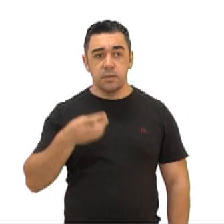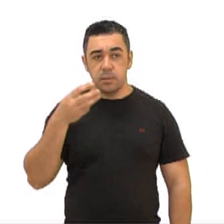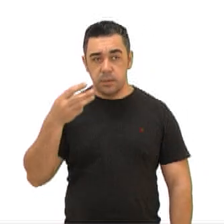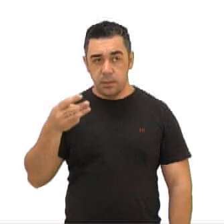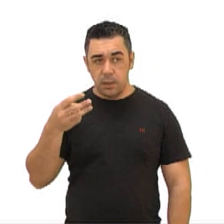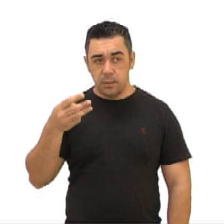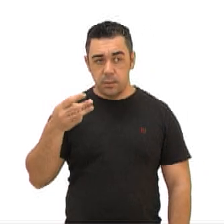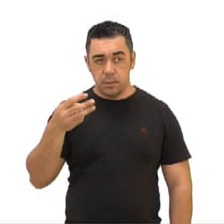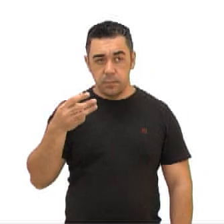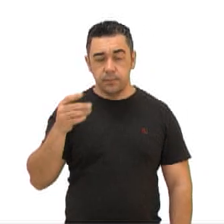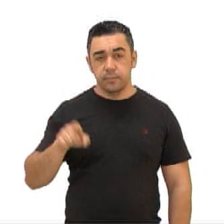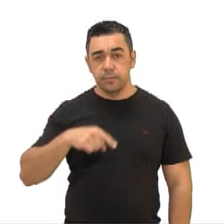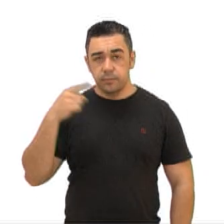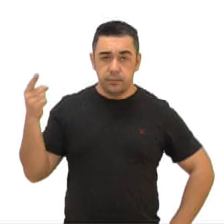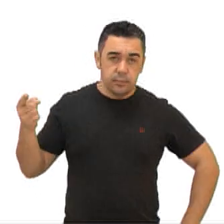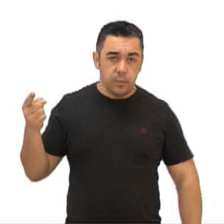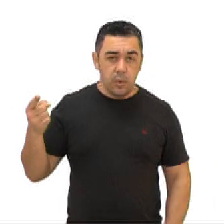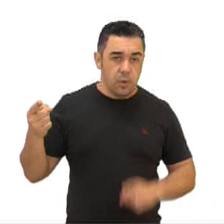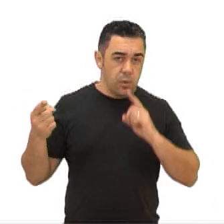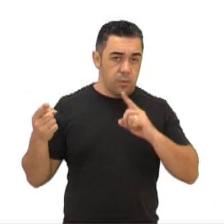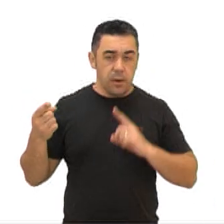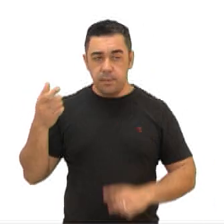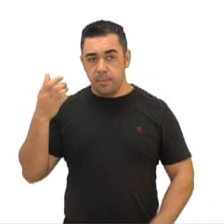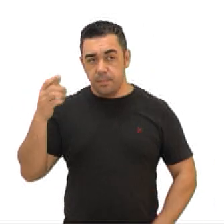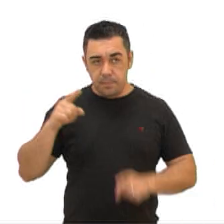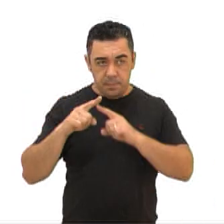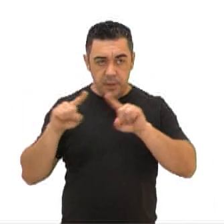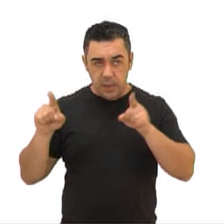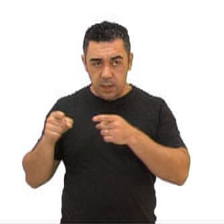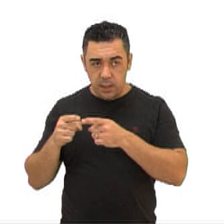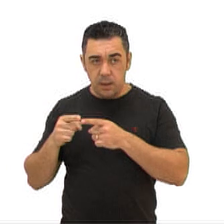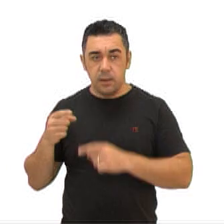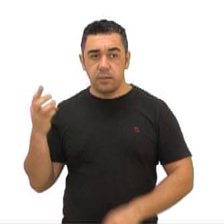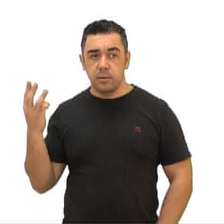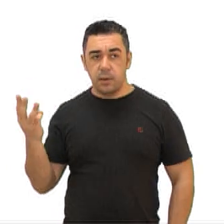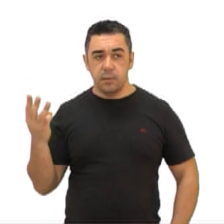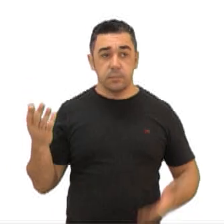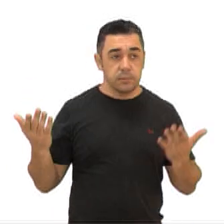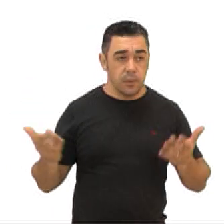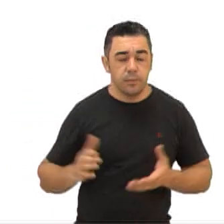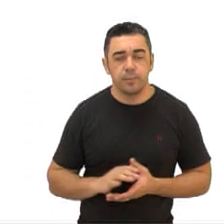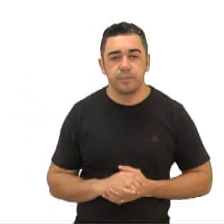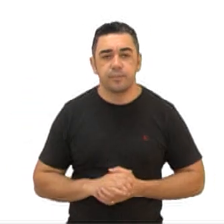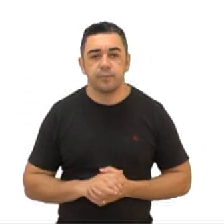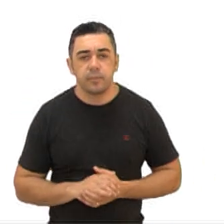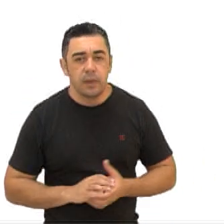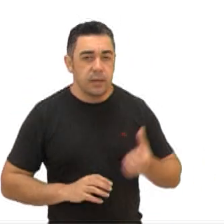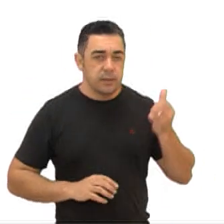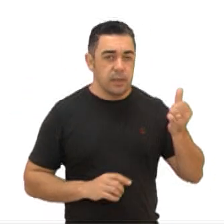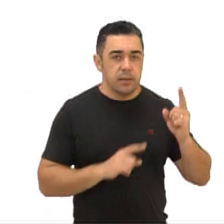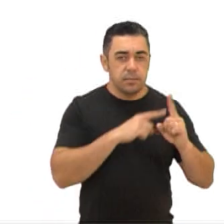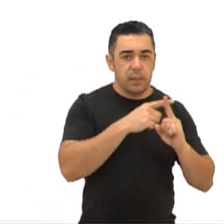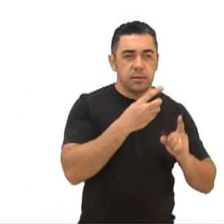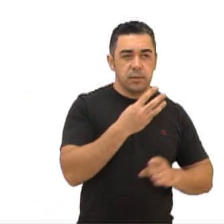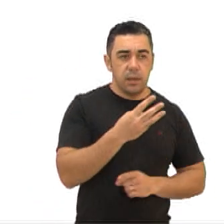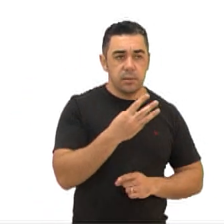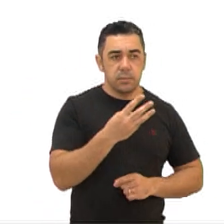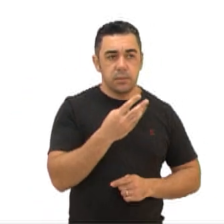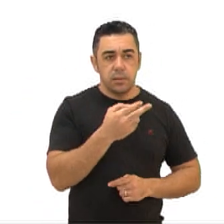3, do outro lado uma pera e 3 maçãs. Logo, 6 mais